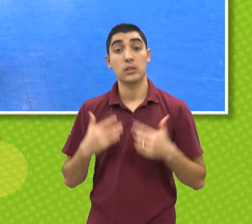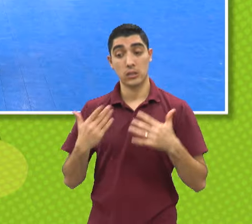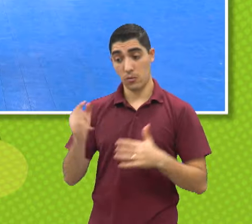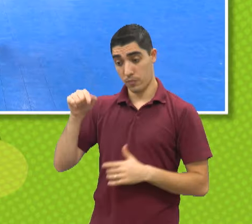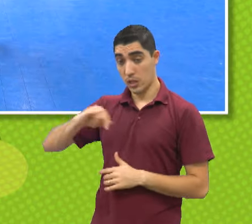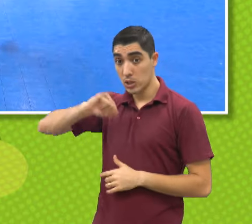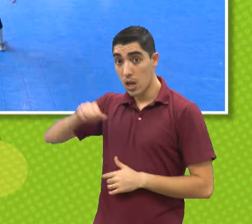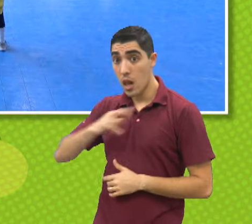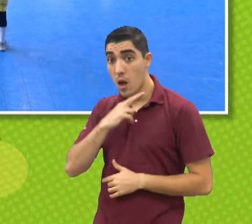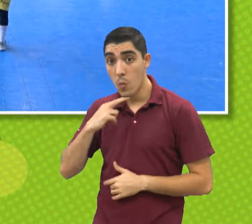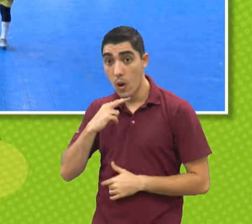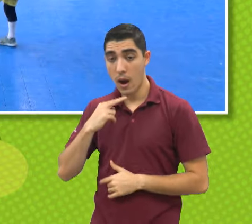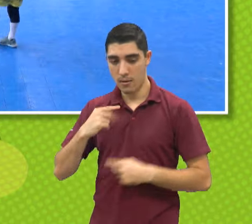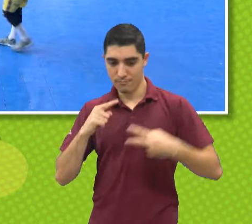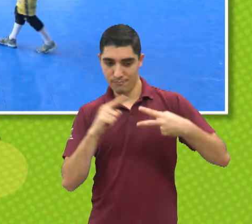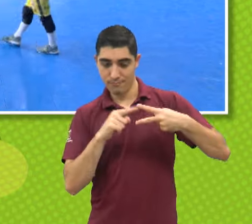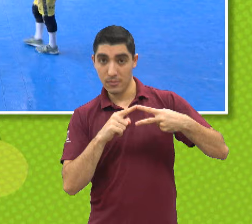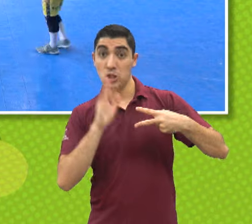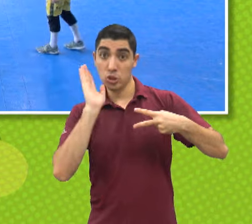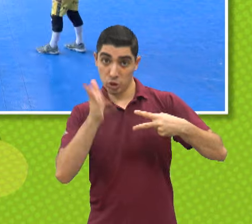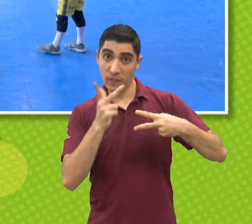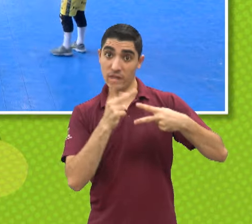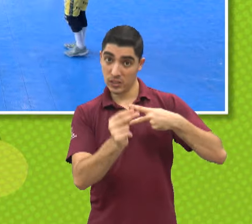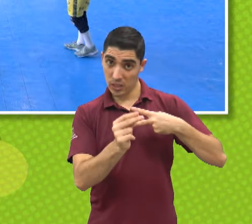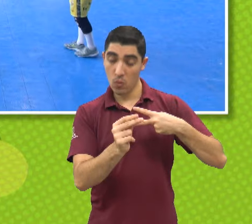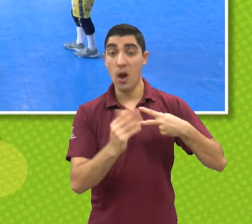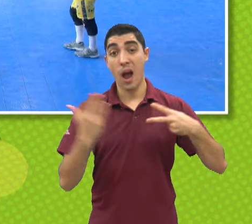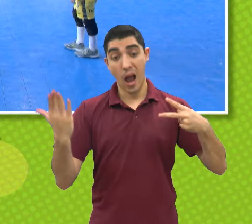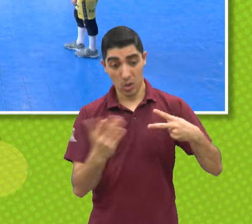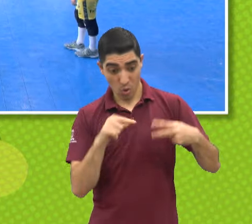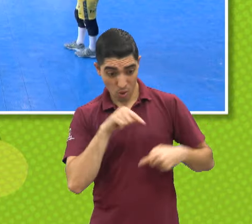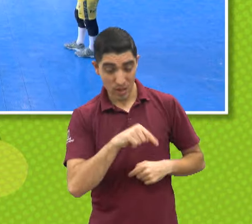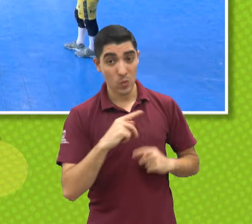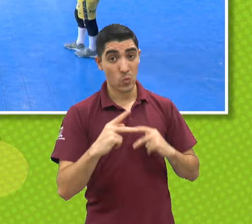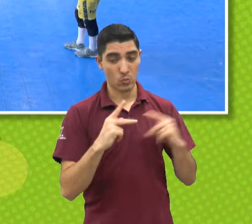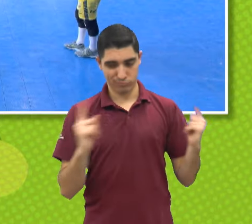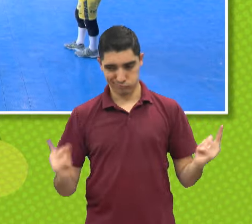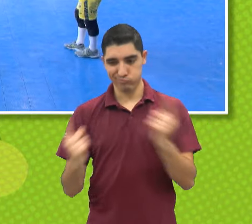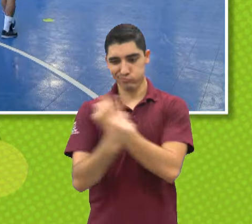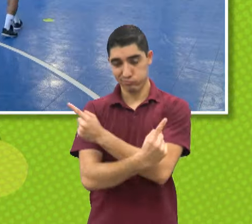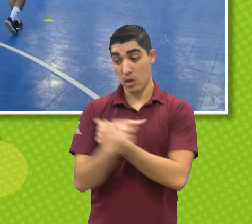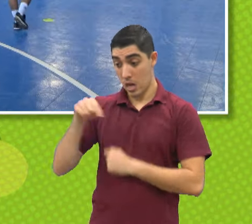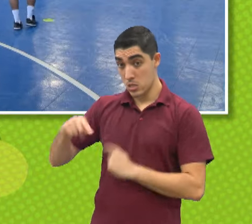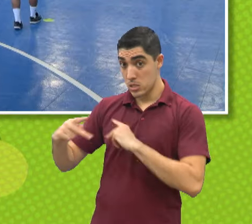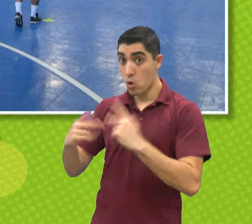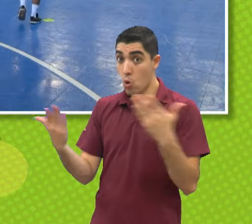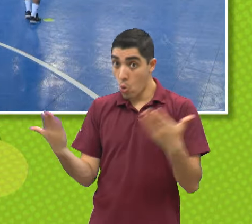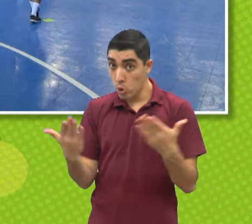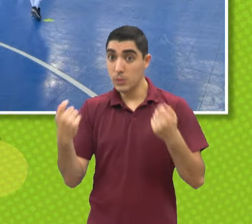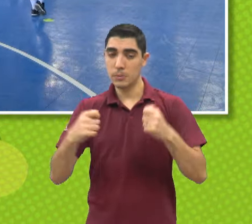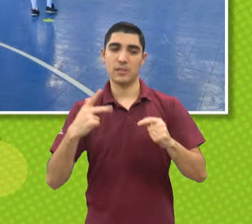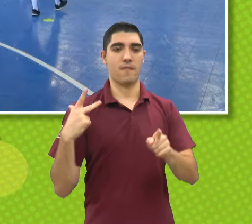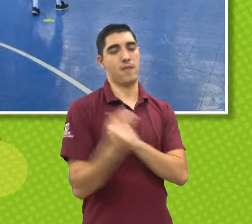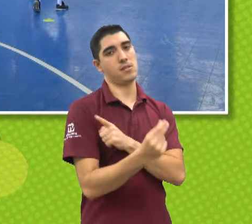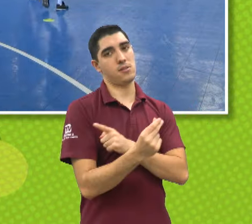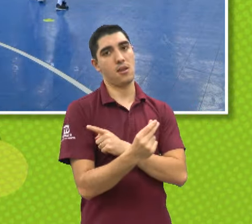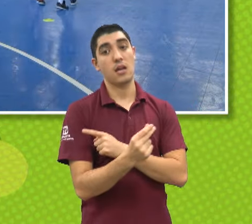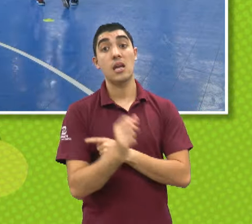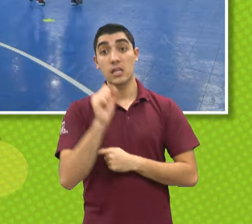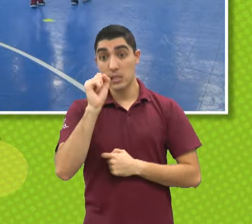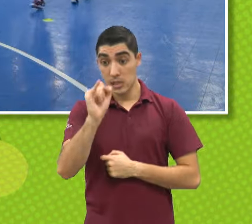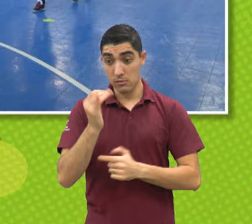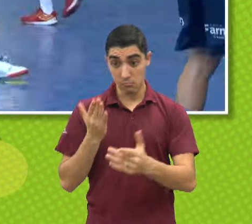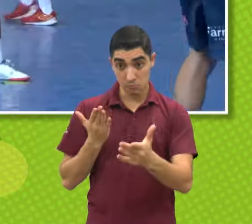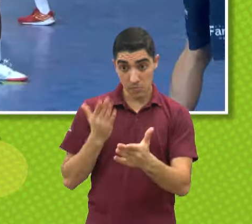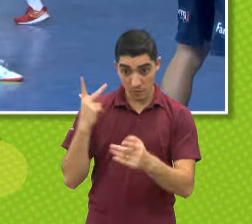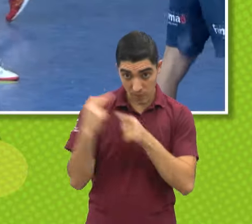primeiro jogo, o São José precisa vencer o jogo, independente do resultado, obrigatoriamente o São José vencendo, a decisão vai para os pênaltis, como eu